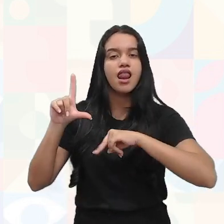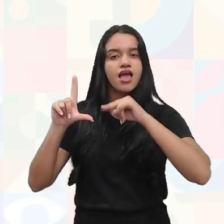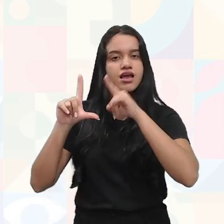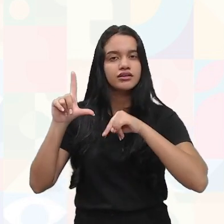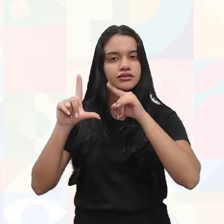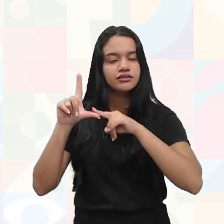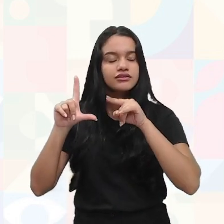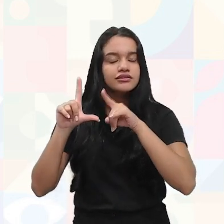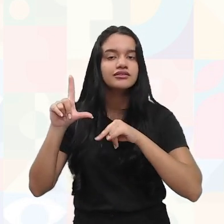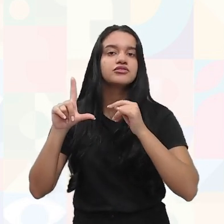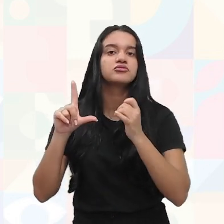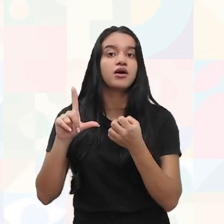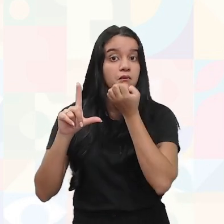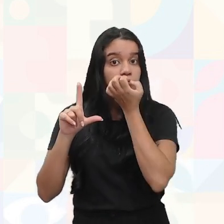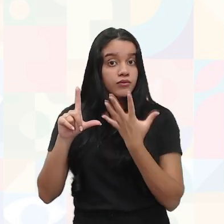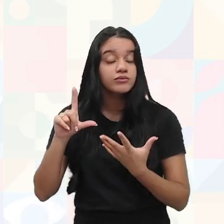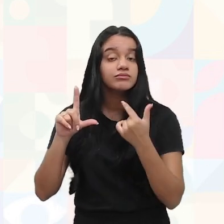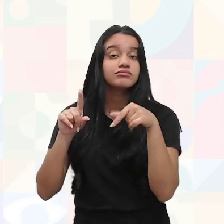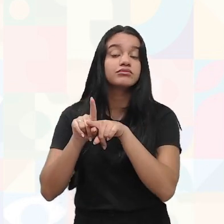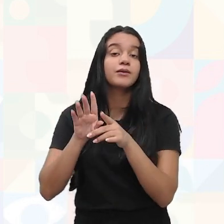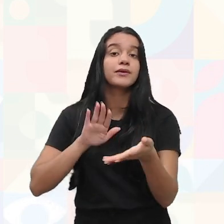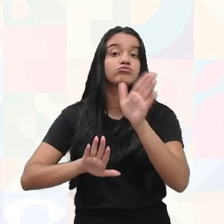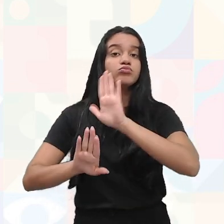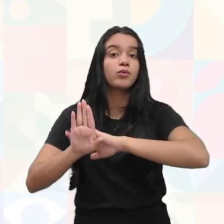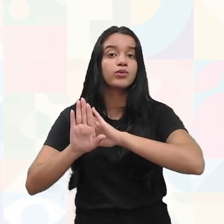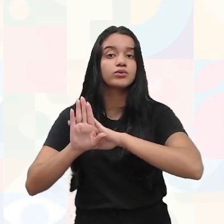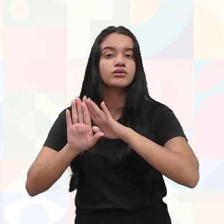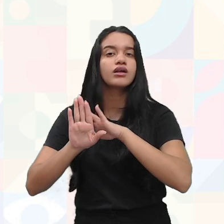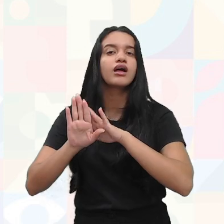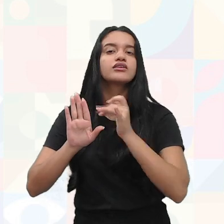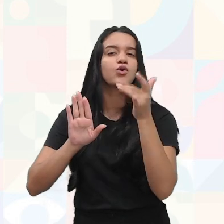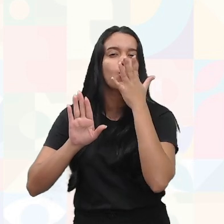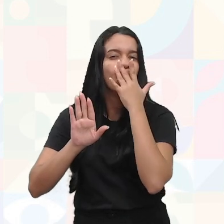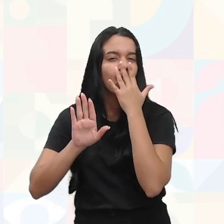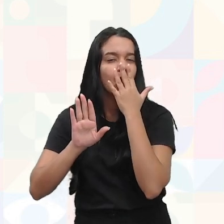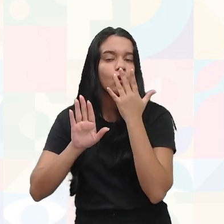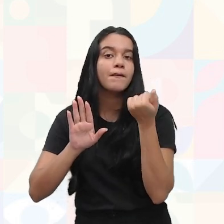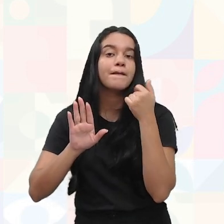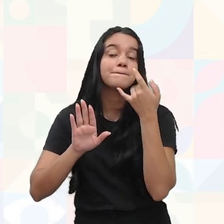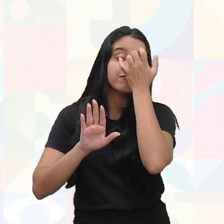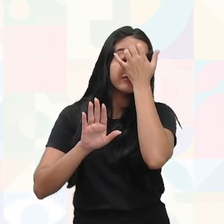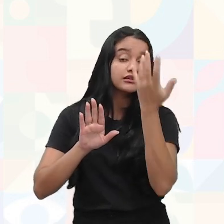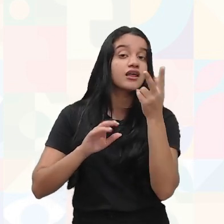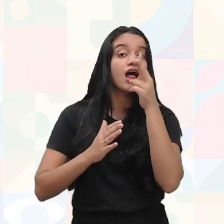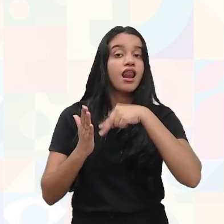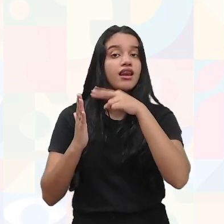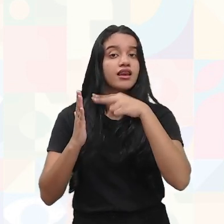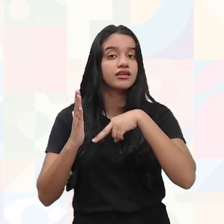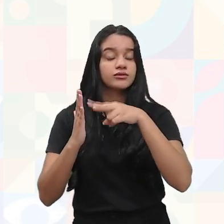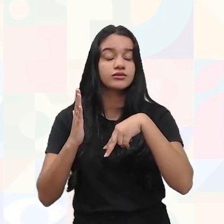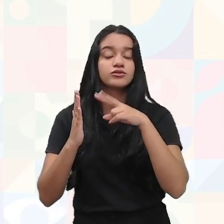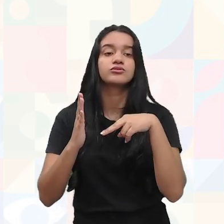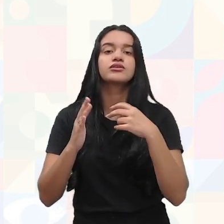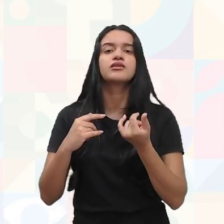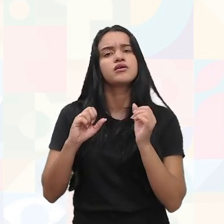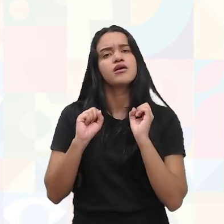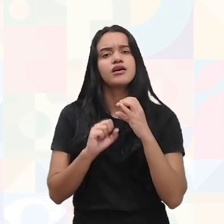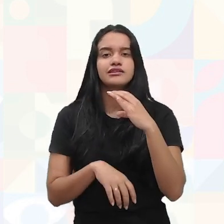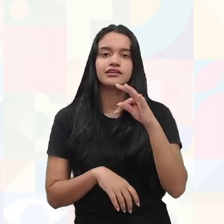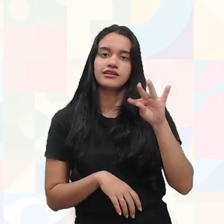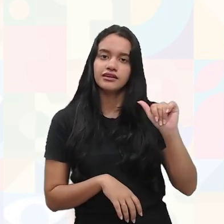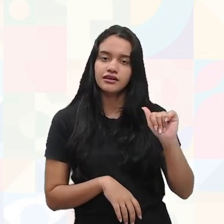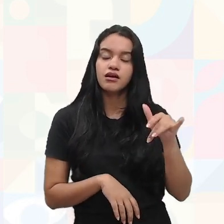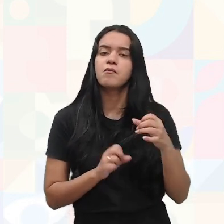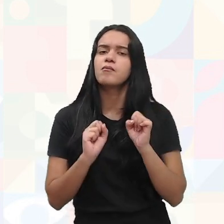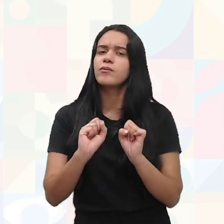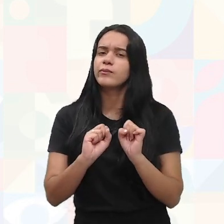e contraste entre o texto e o fundo para facilitar a leitura, né? Então, o call to action ele pode vir tanto na arte que